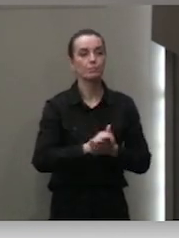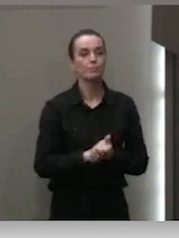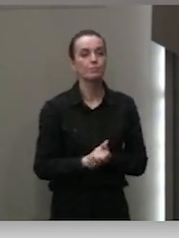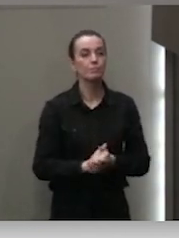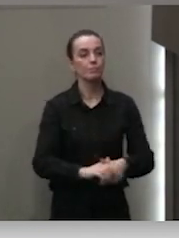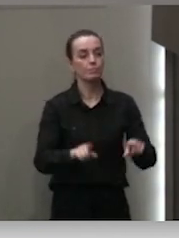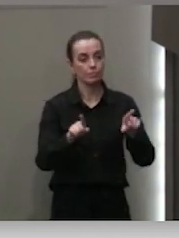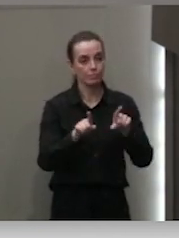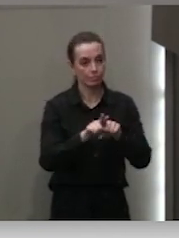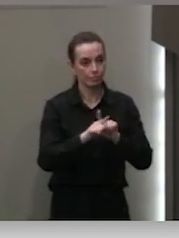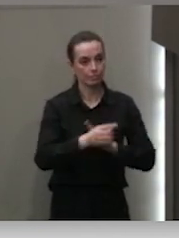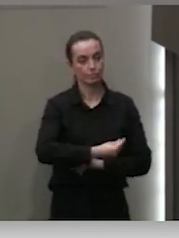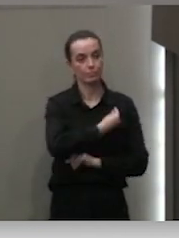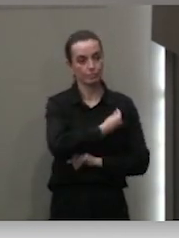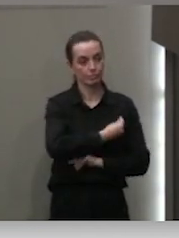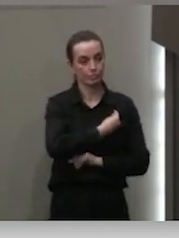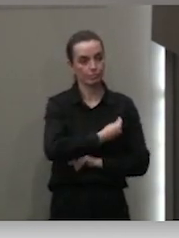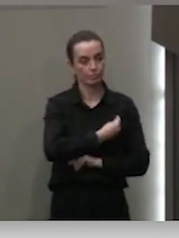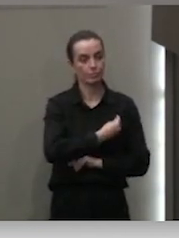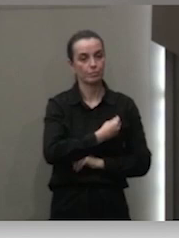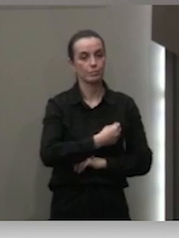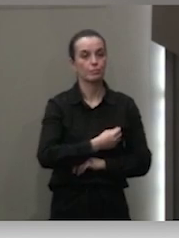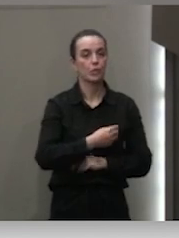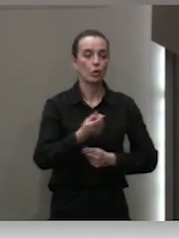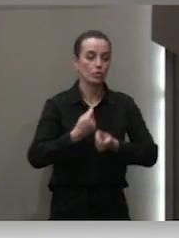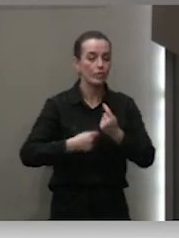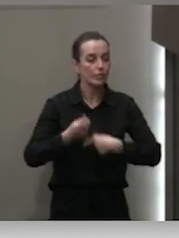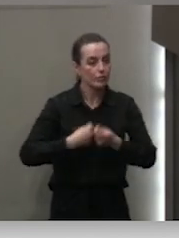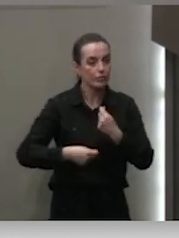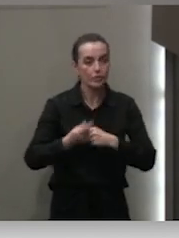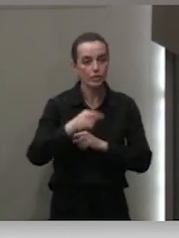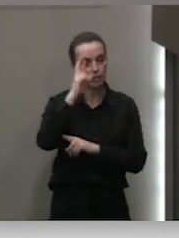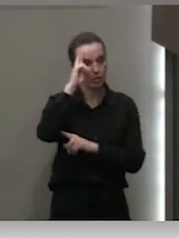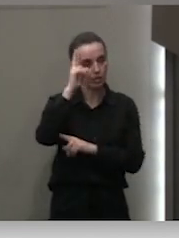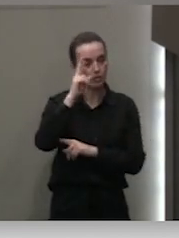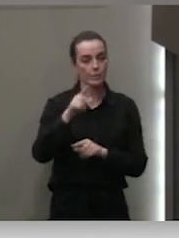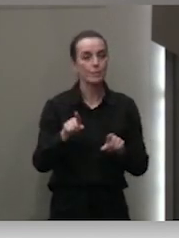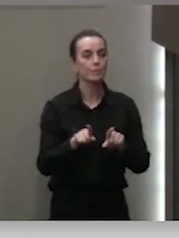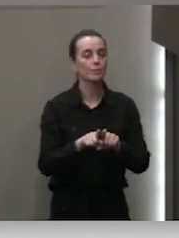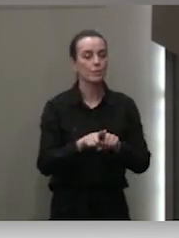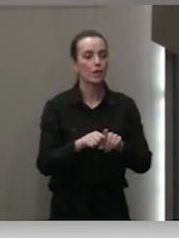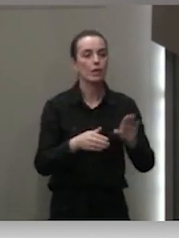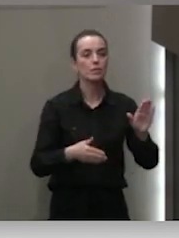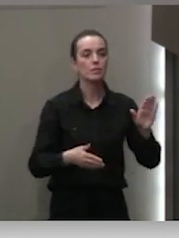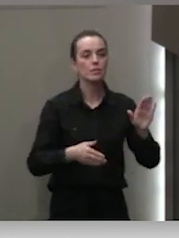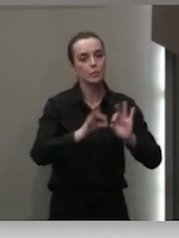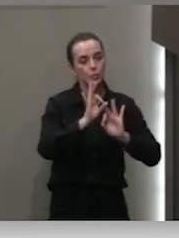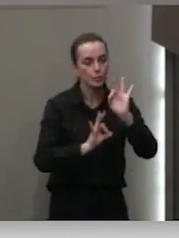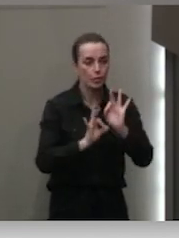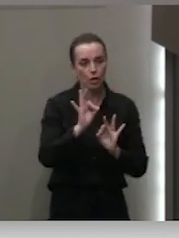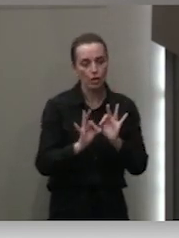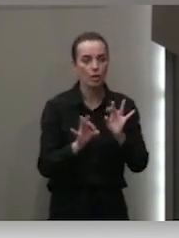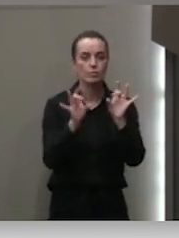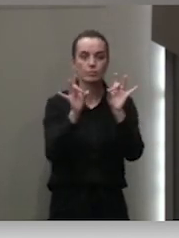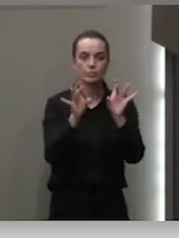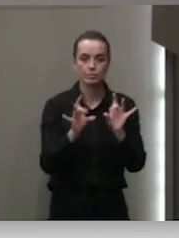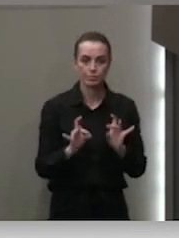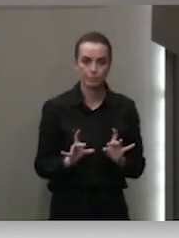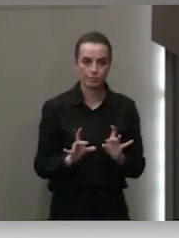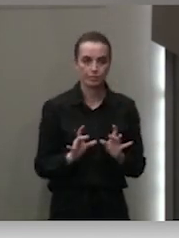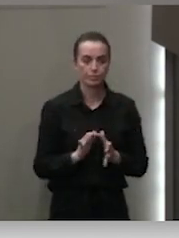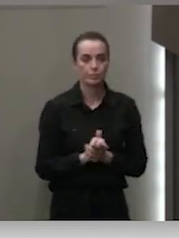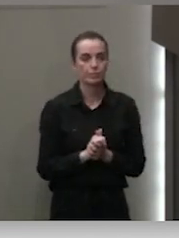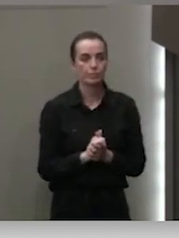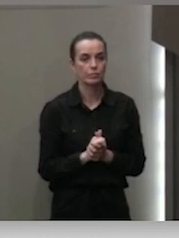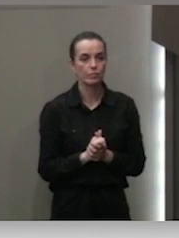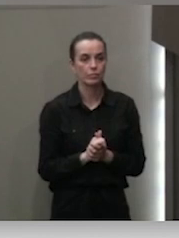estou na diretoria financeira e esse projeto especialmente foi que de